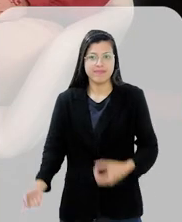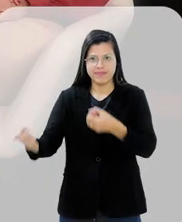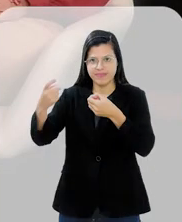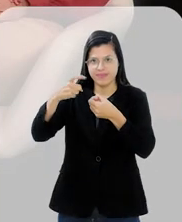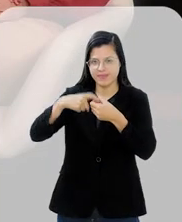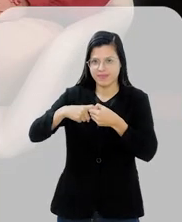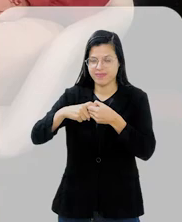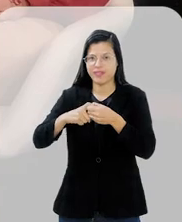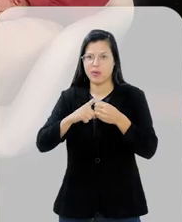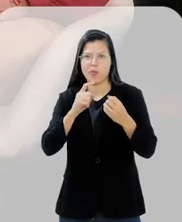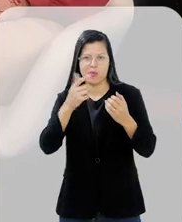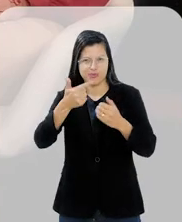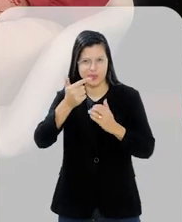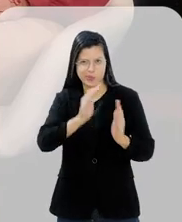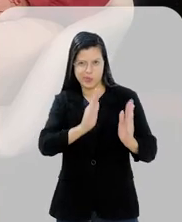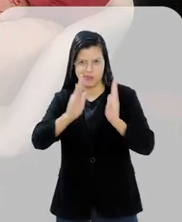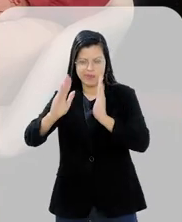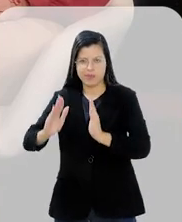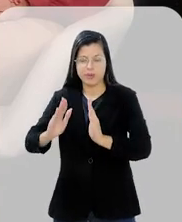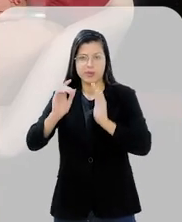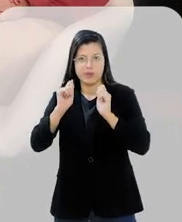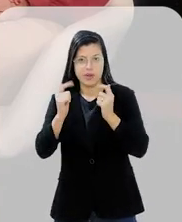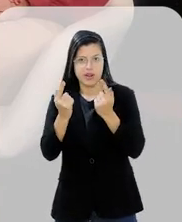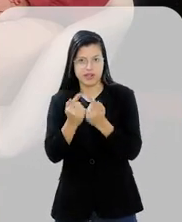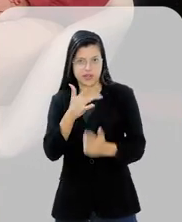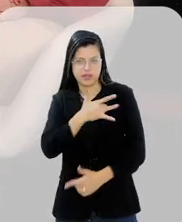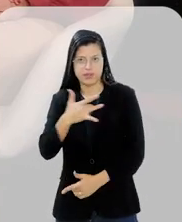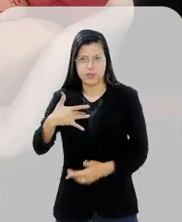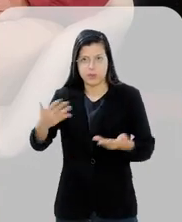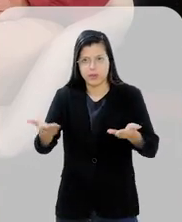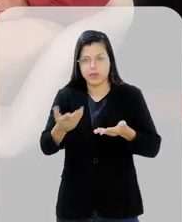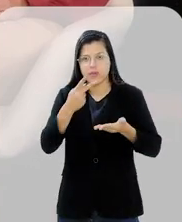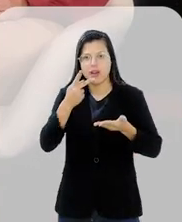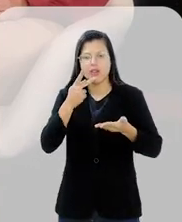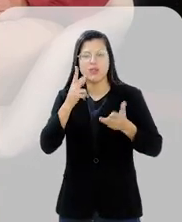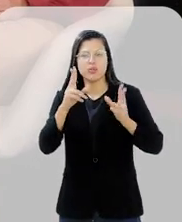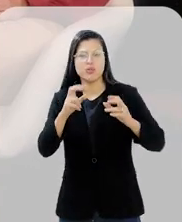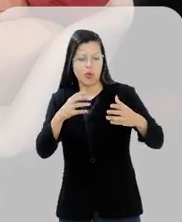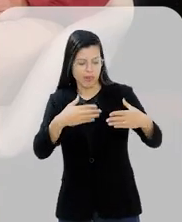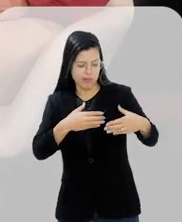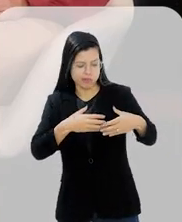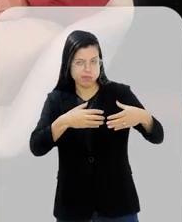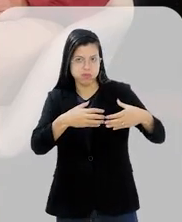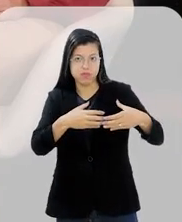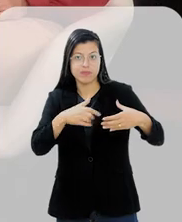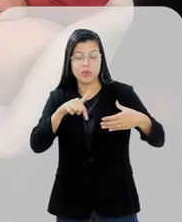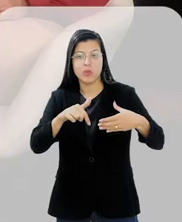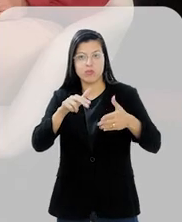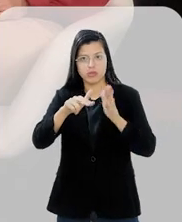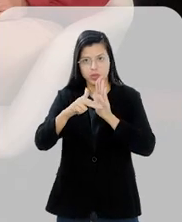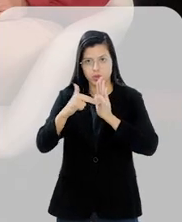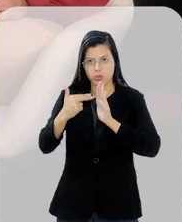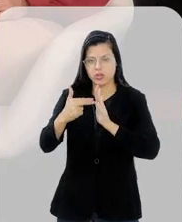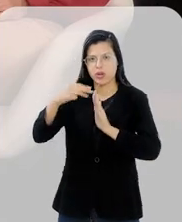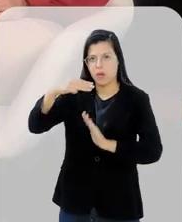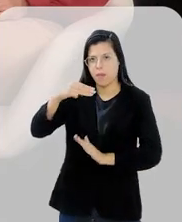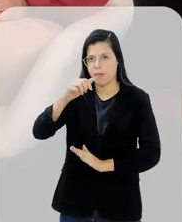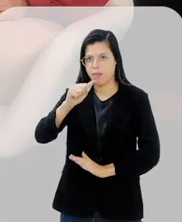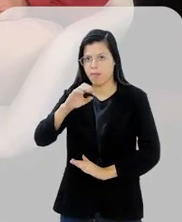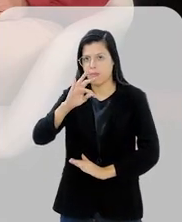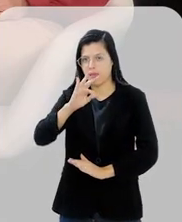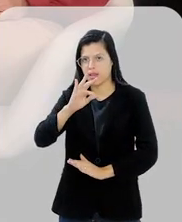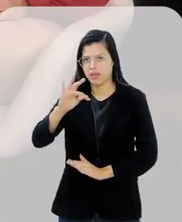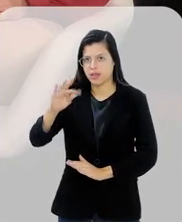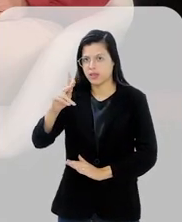Estamos de volta com o segundo bloco do Alerj Saúde de hoje, falando sobre gigantomastia com o cirurgião plástico Matheus Erdi,